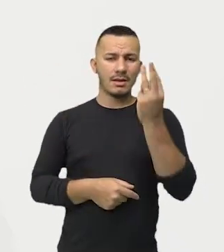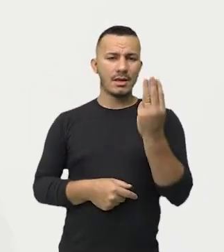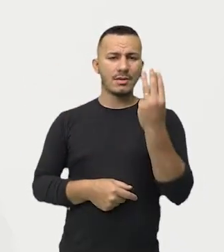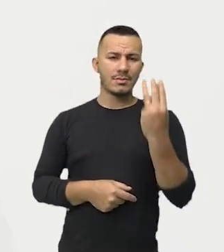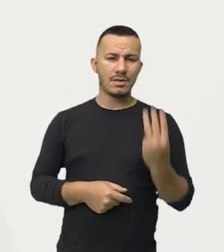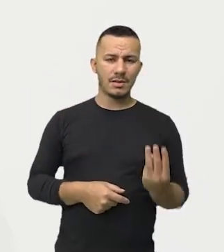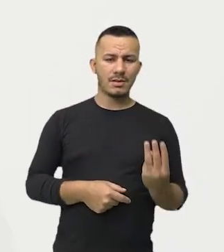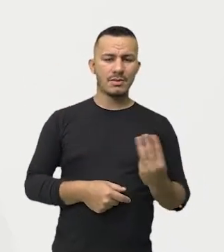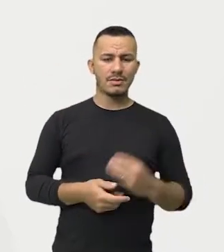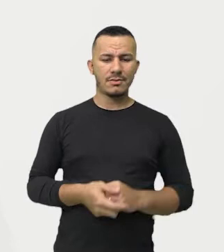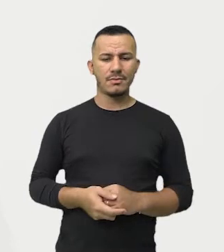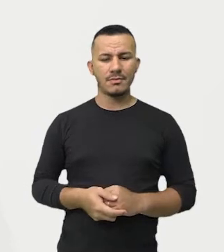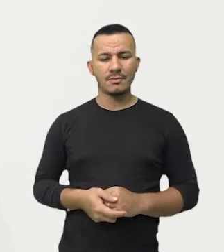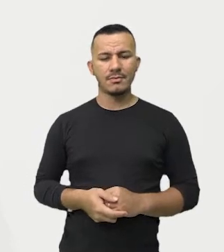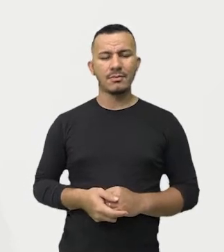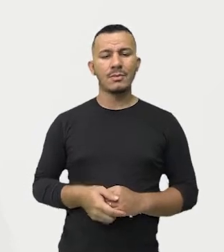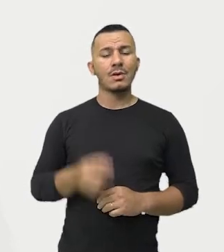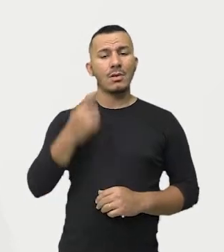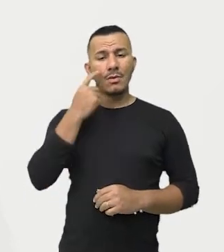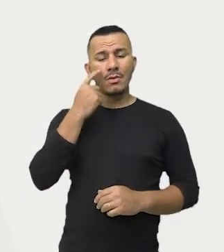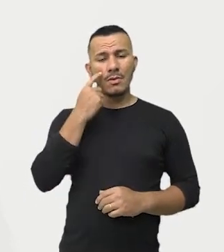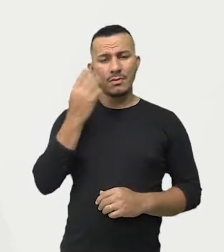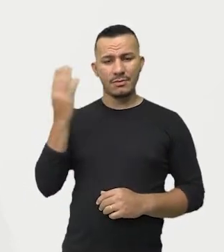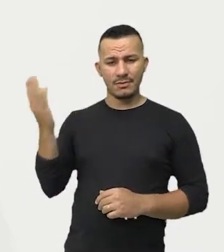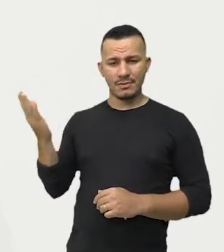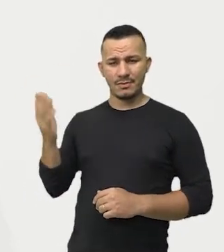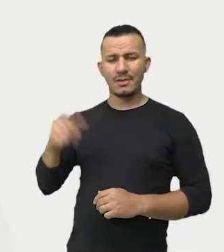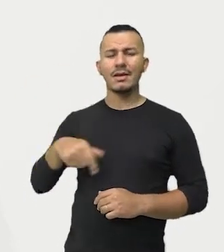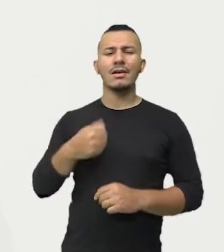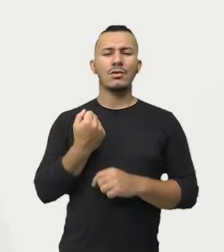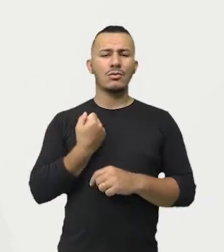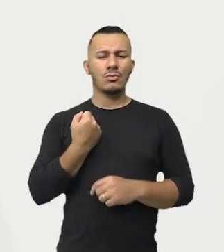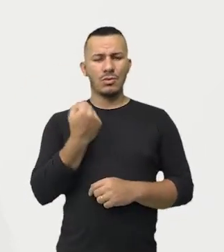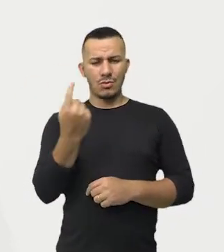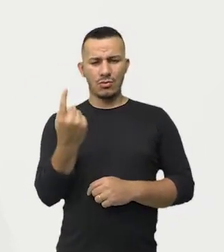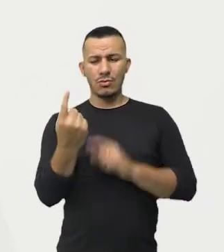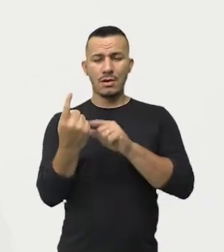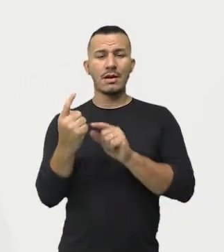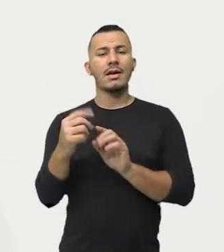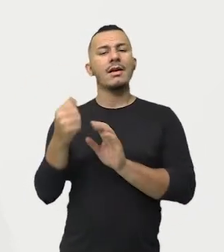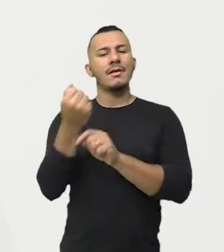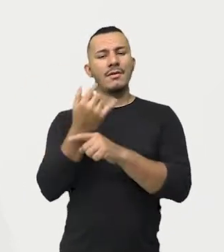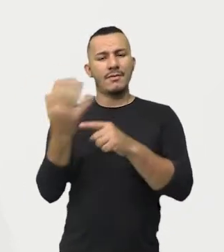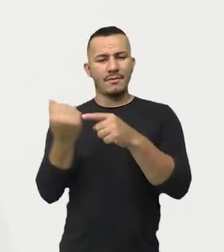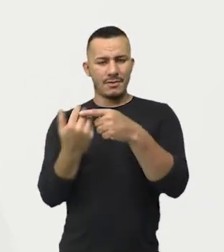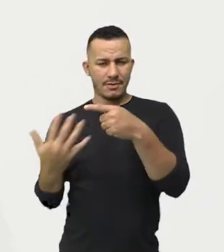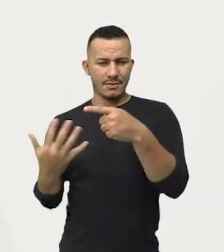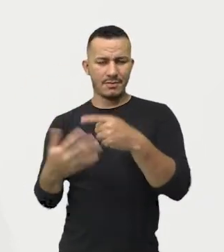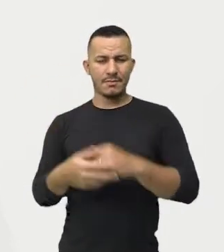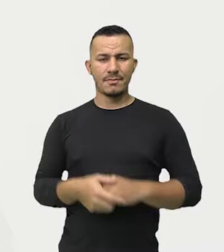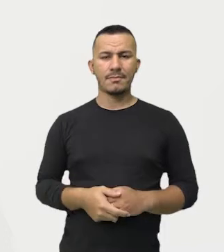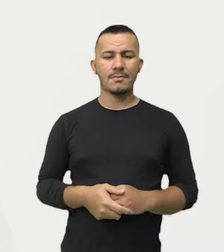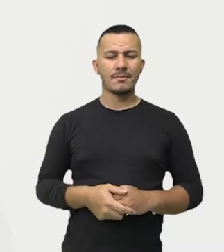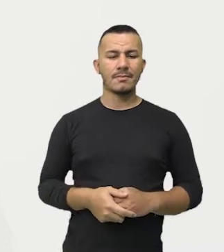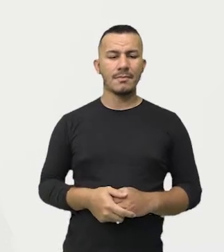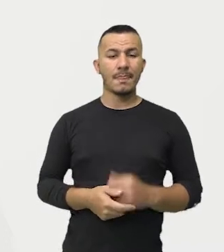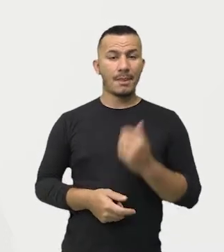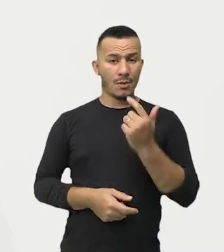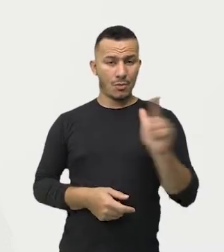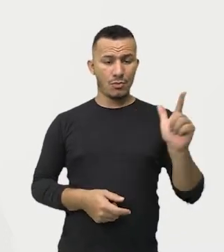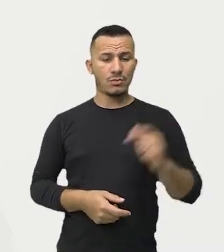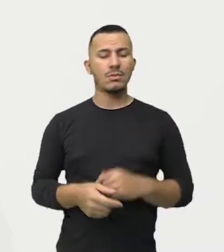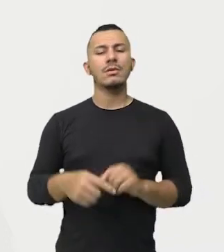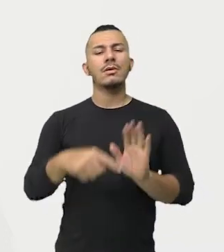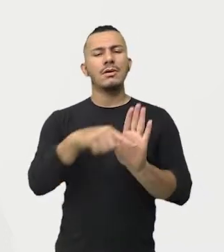3. Olha aí o número 1 representado aí na forma de uma fração. Olha aqui o outro exemplo. Nós temos menos 2